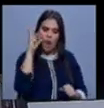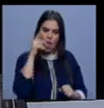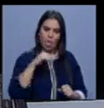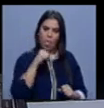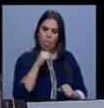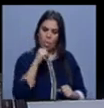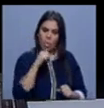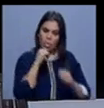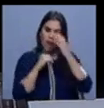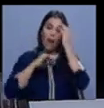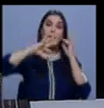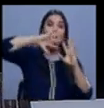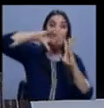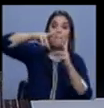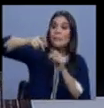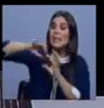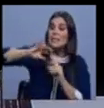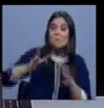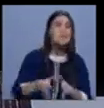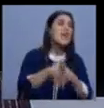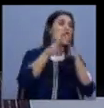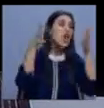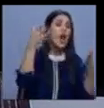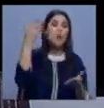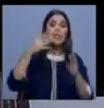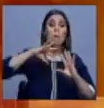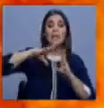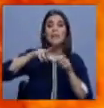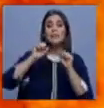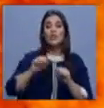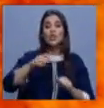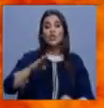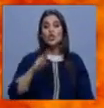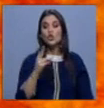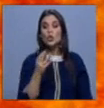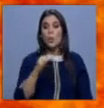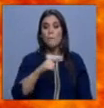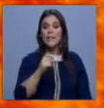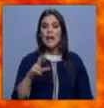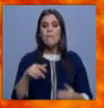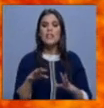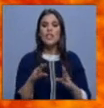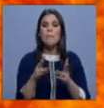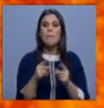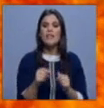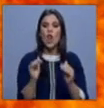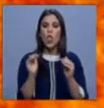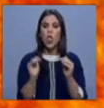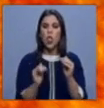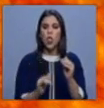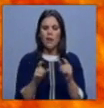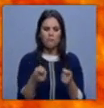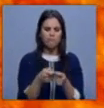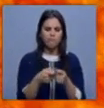muito maiores do que Júpiter, mas com muito menos massa que Júpiter e, além disso, muito próximos, que orbitam